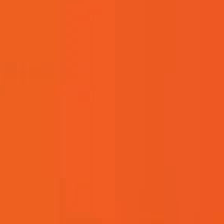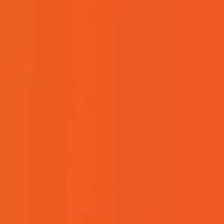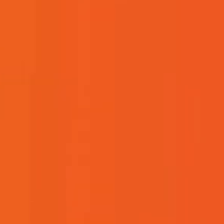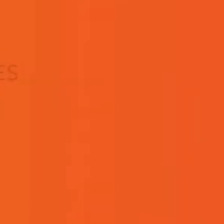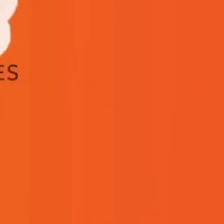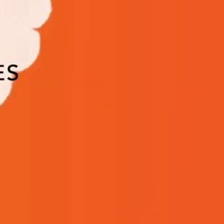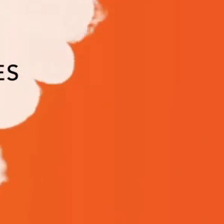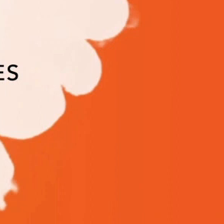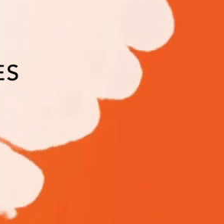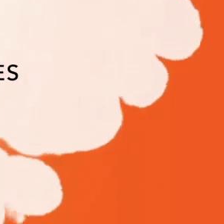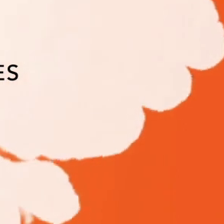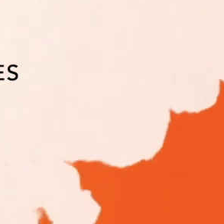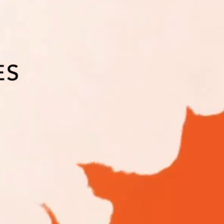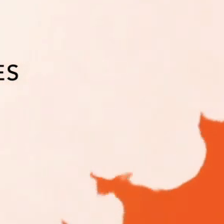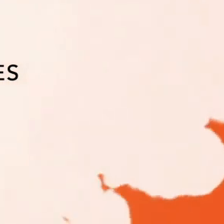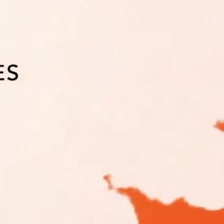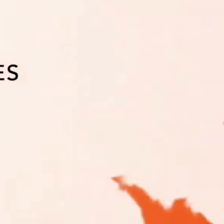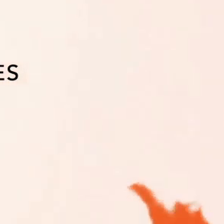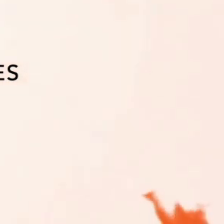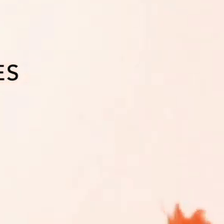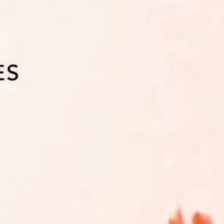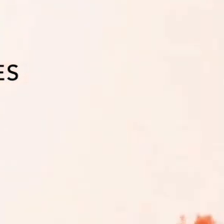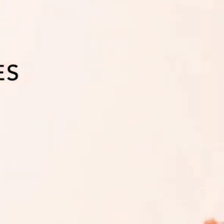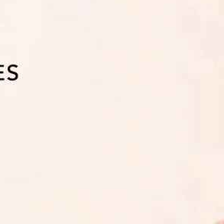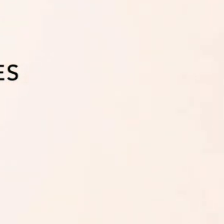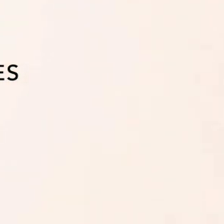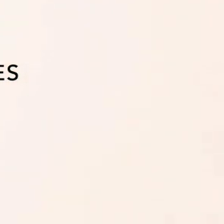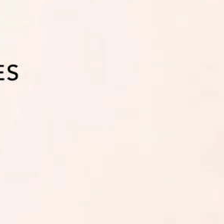e E